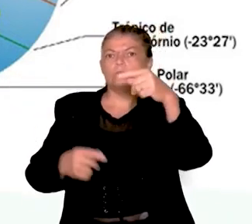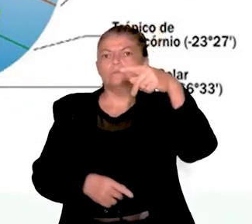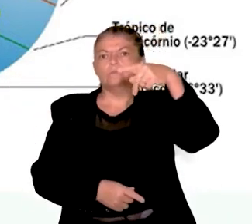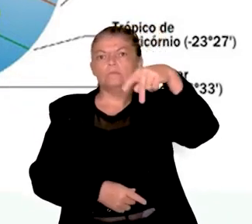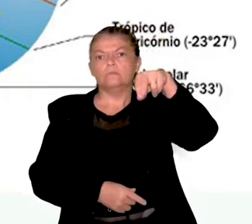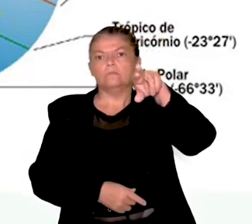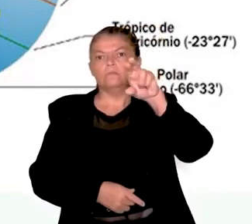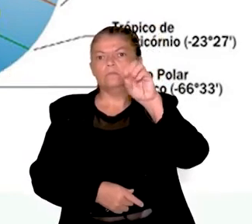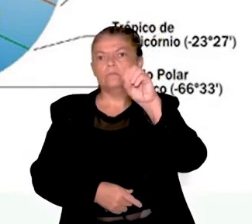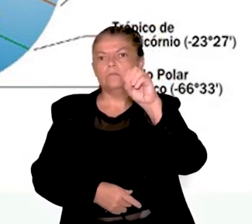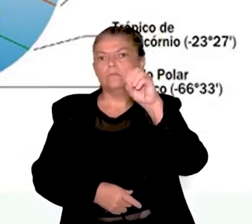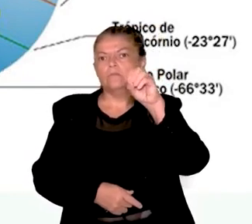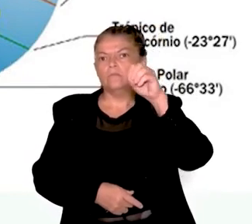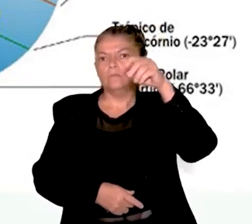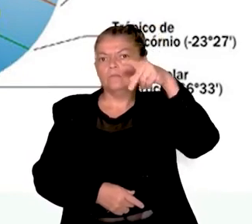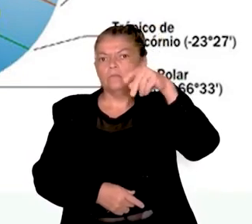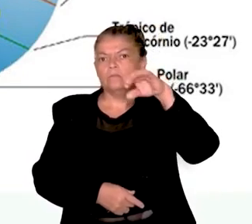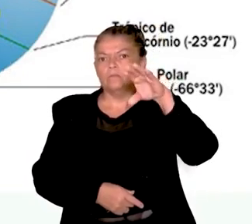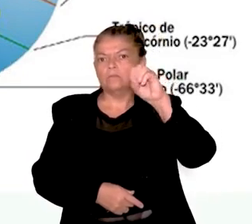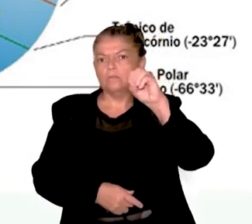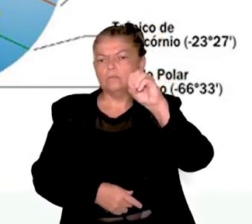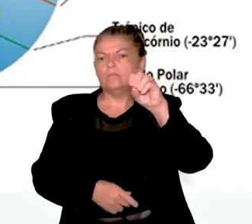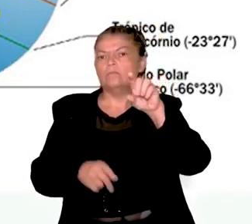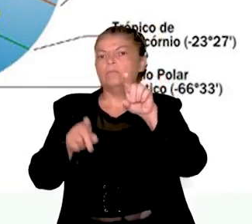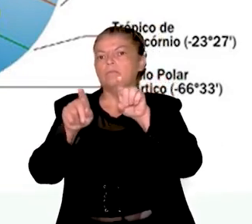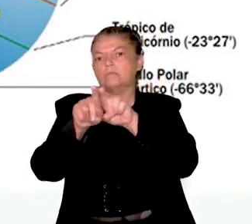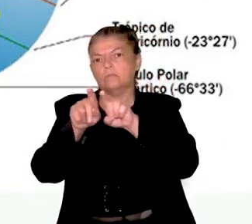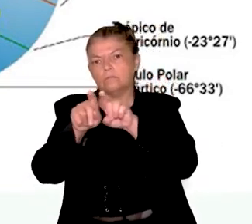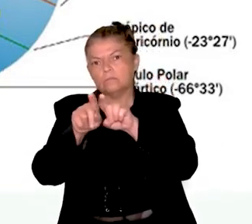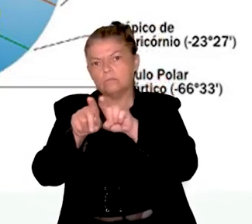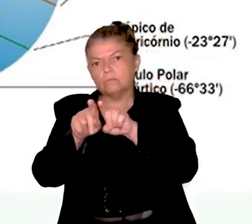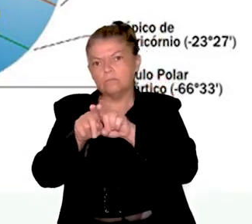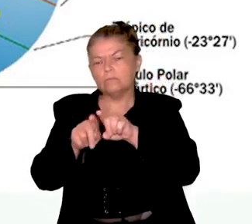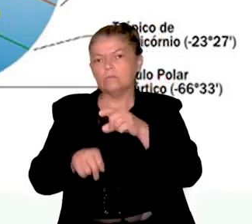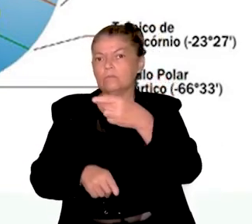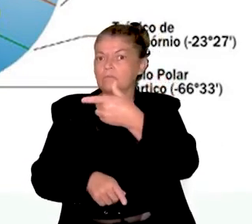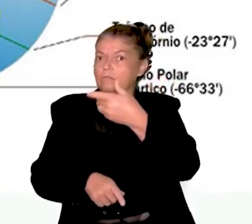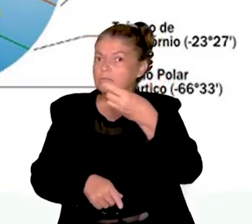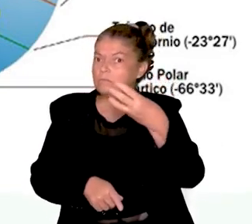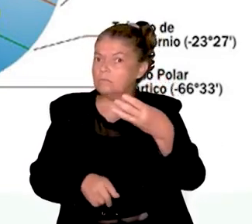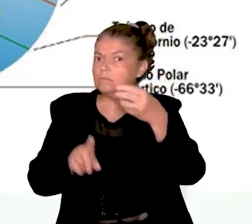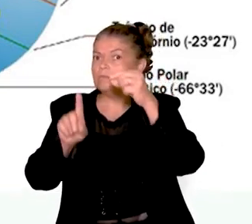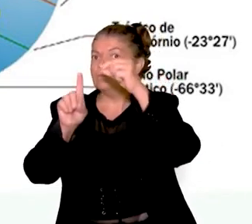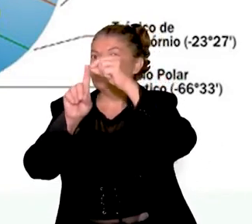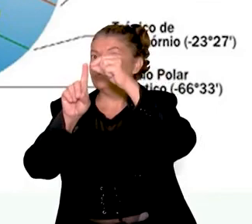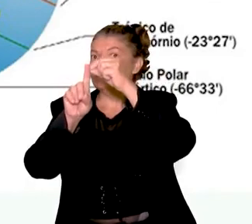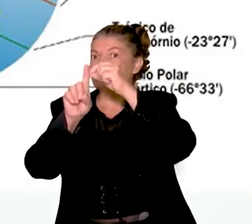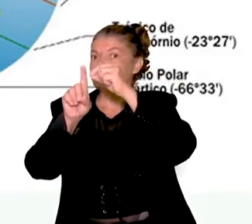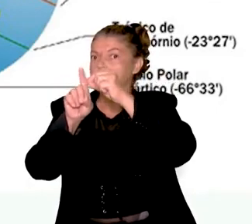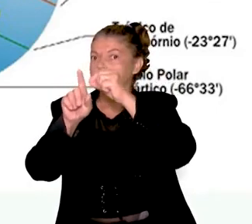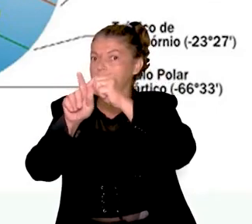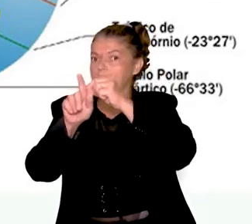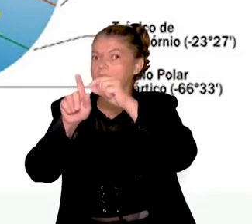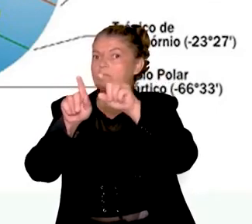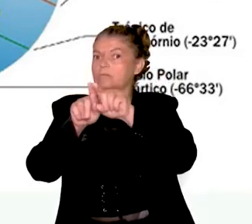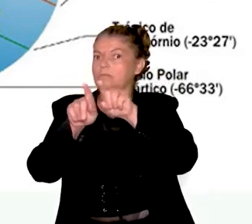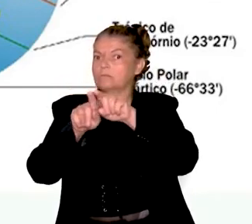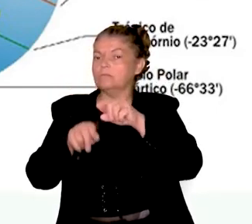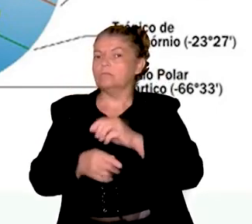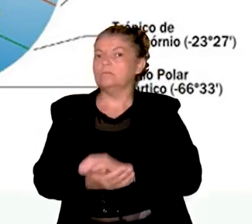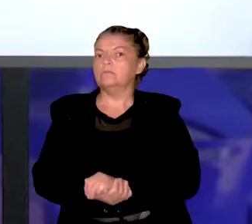Trópico de Câncer está localizado no hemisfério norte, é uma linha paralela, está a 23 graus e 27 minutos de latitude